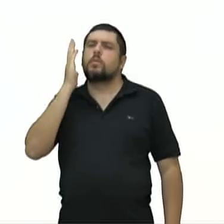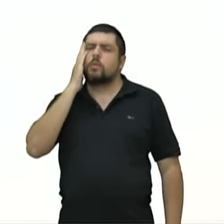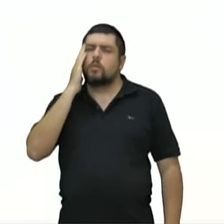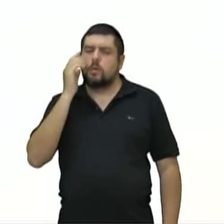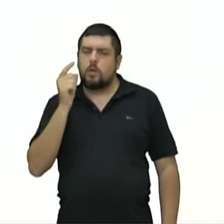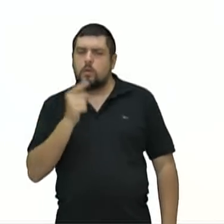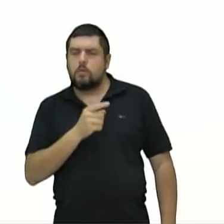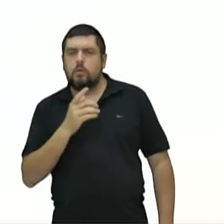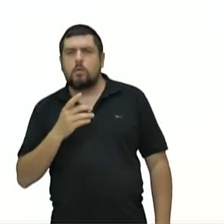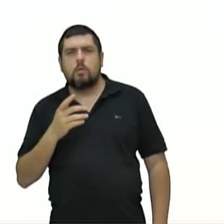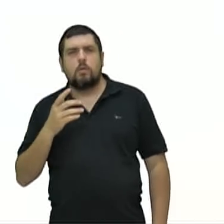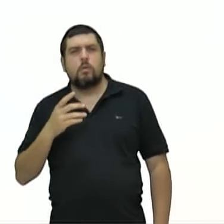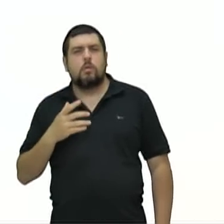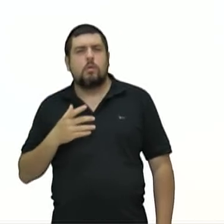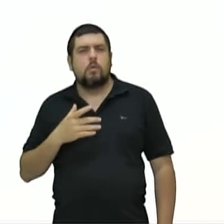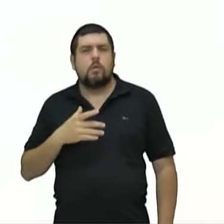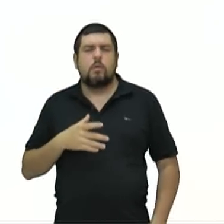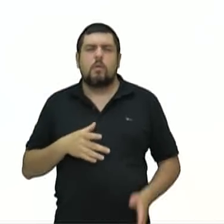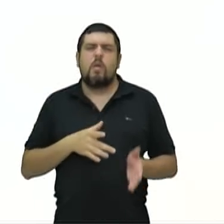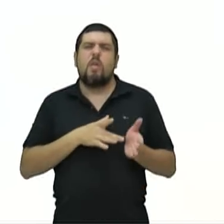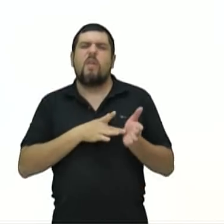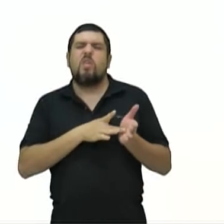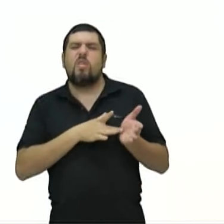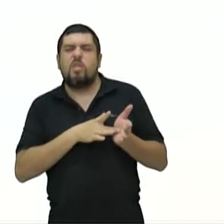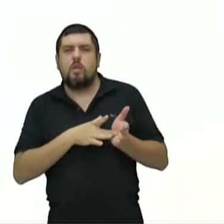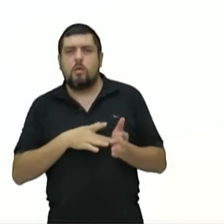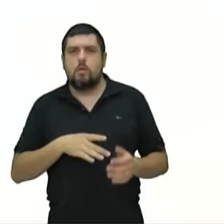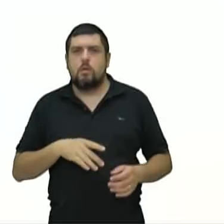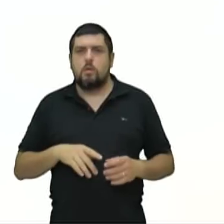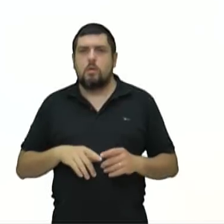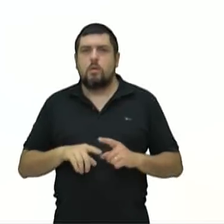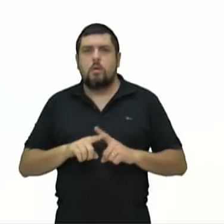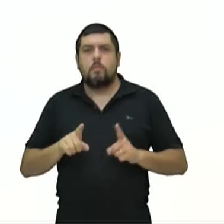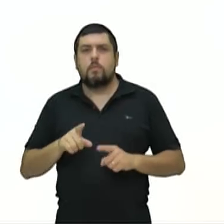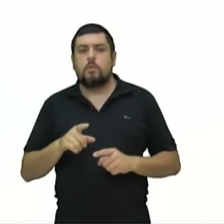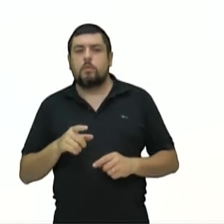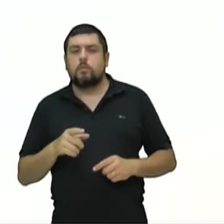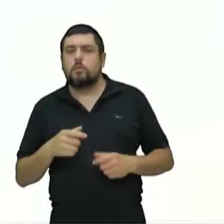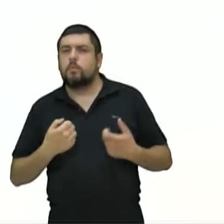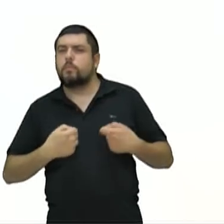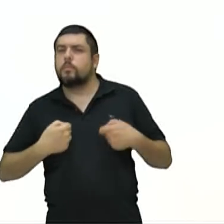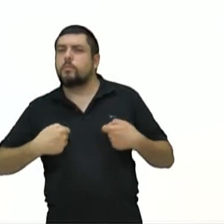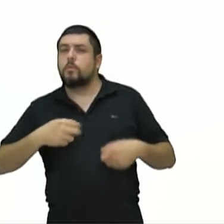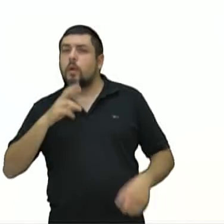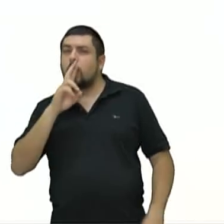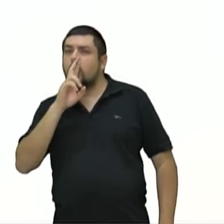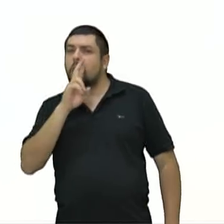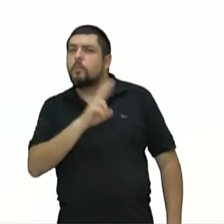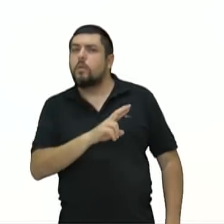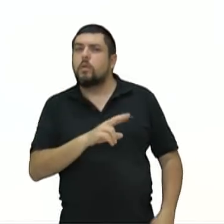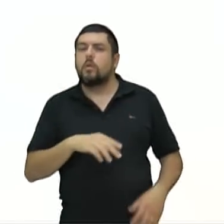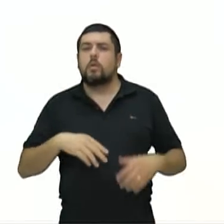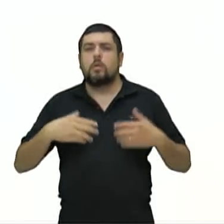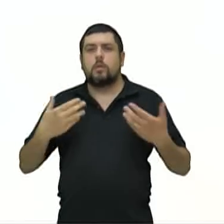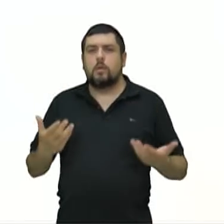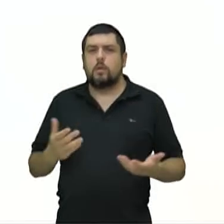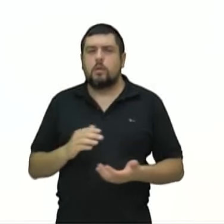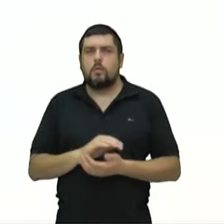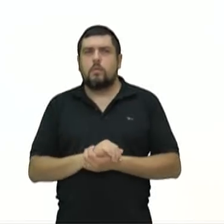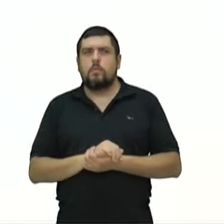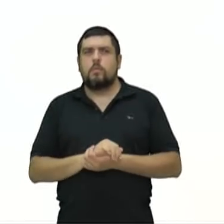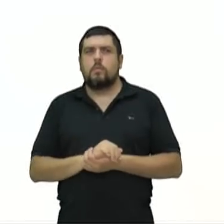migué, né? Sabe disso, né? Agora ela tem que apontar e dizer qual é o problema, né? O par de